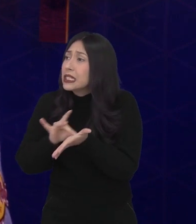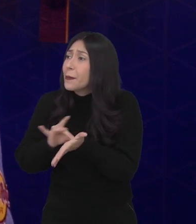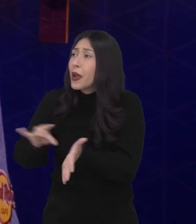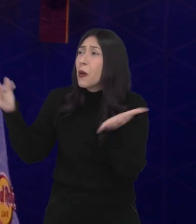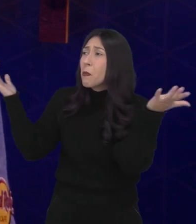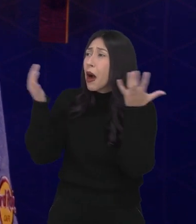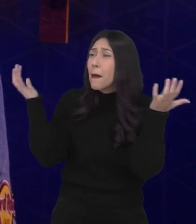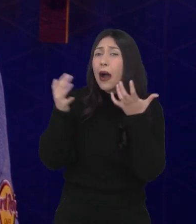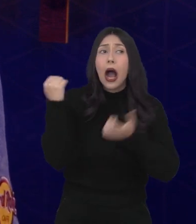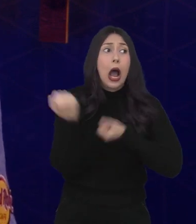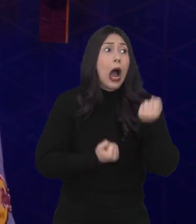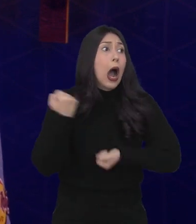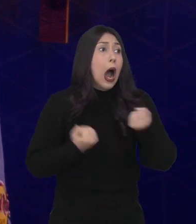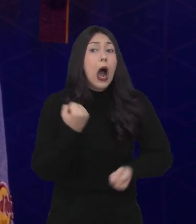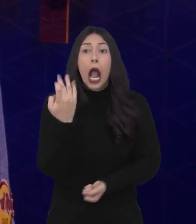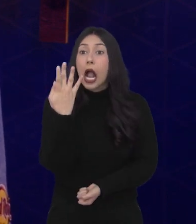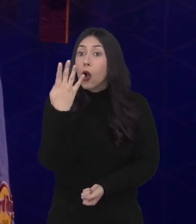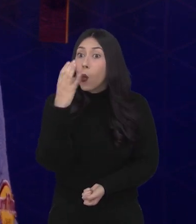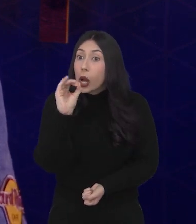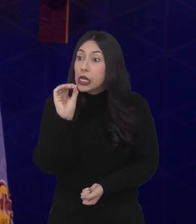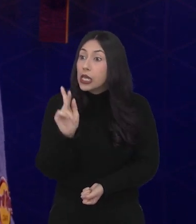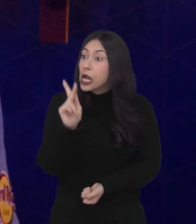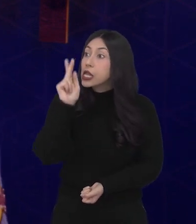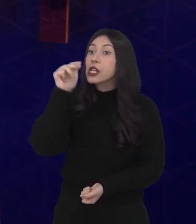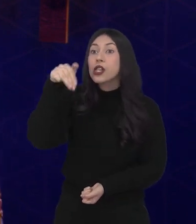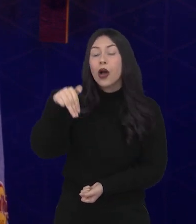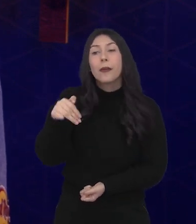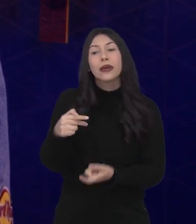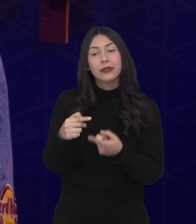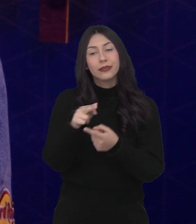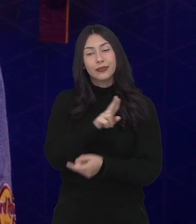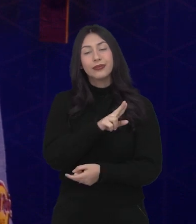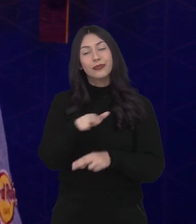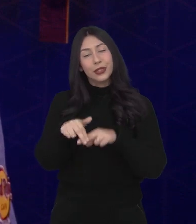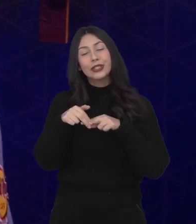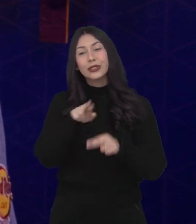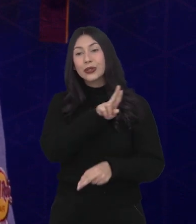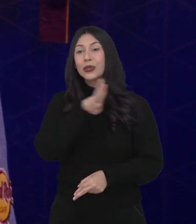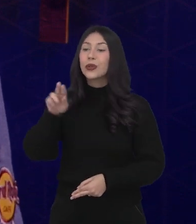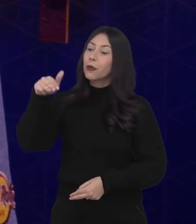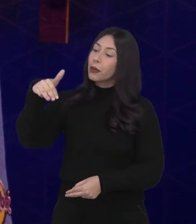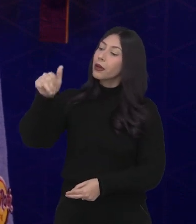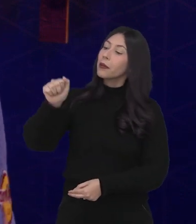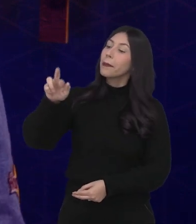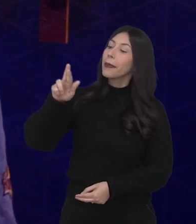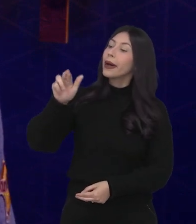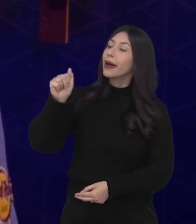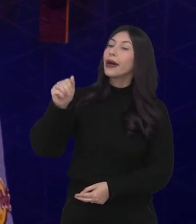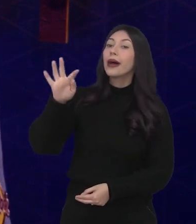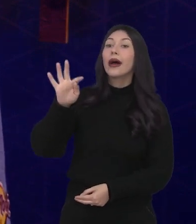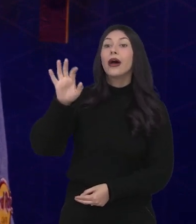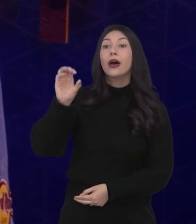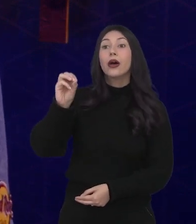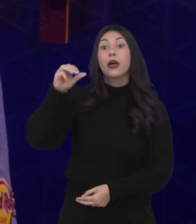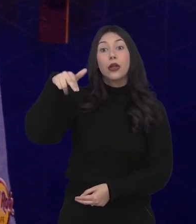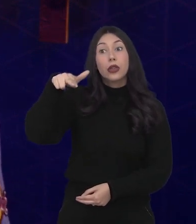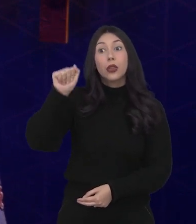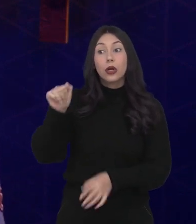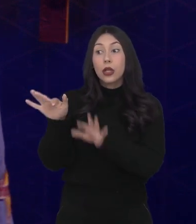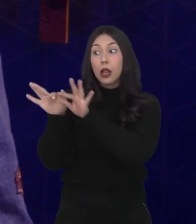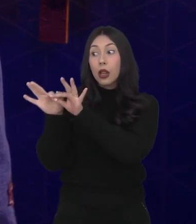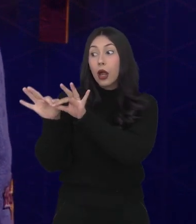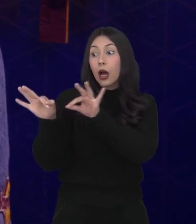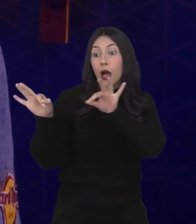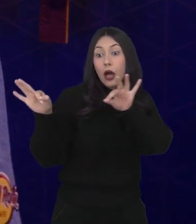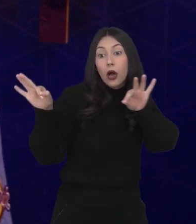ele correu mais de 40 quilômetros. E por isso a maratona chama maratona e tem